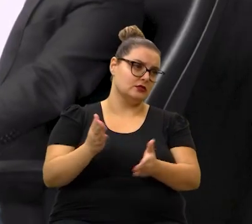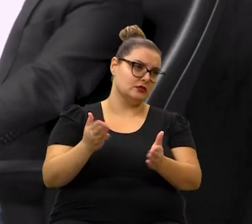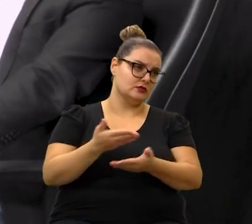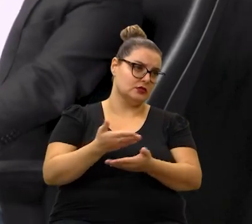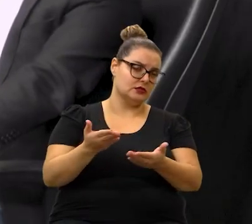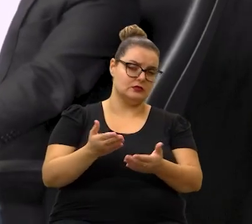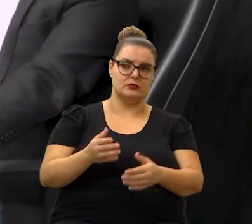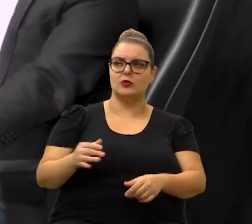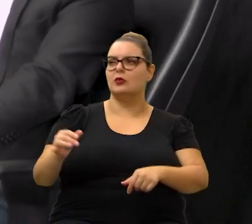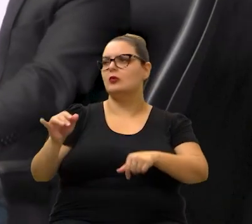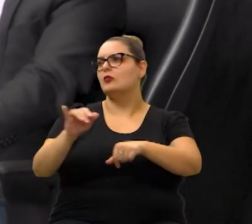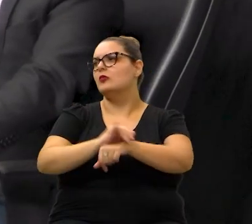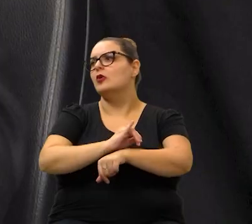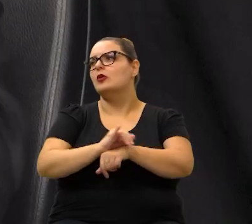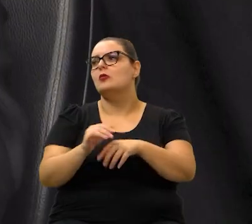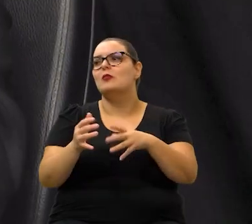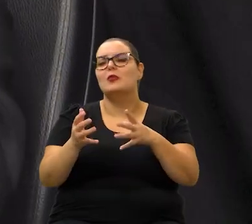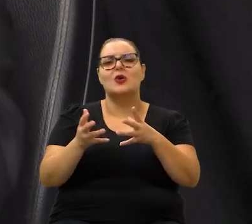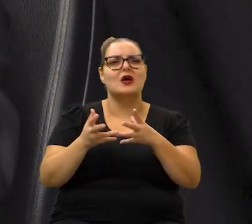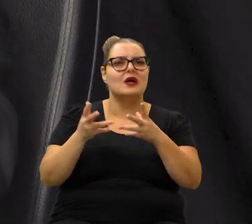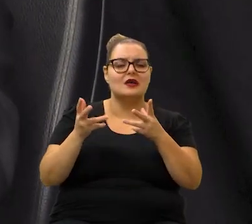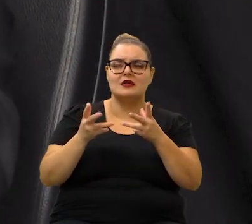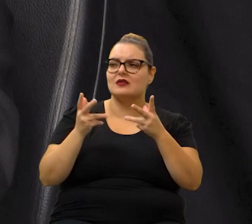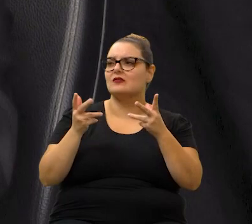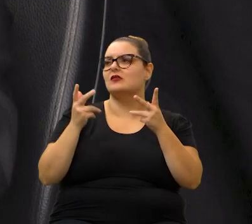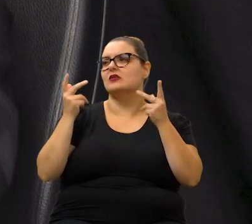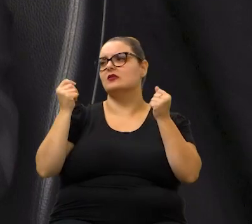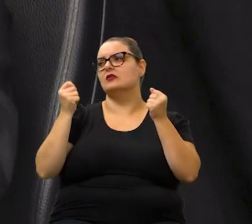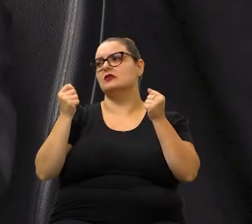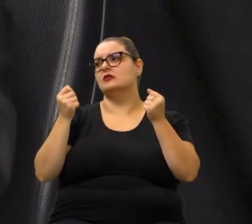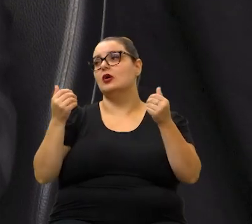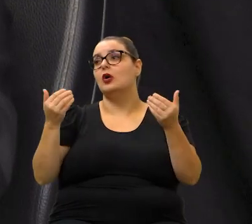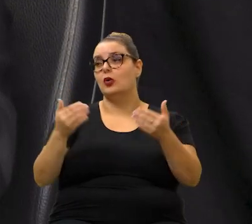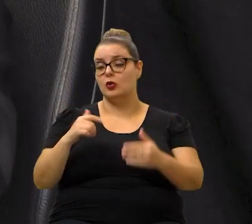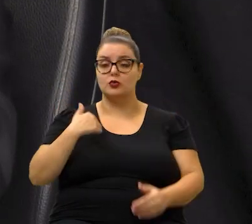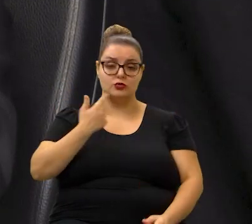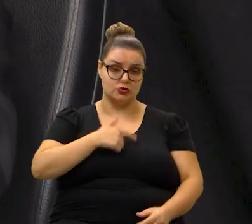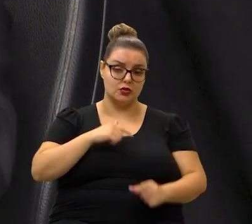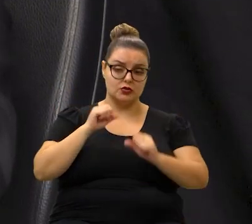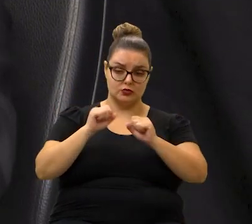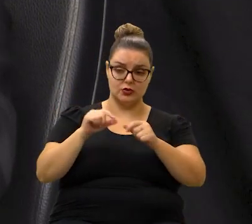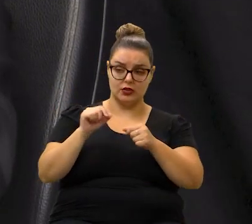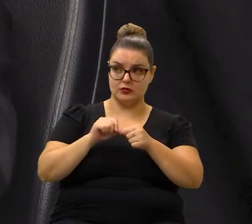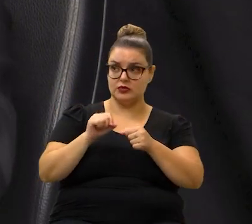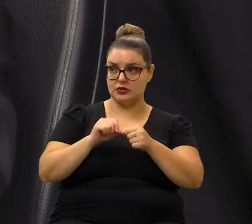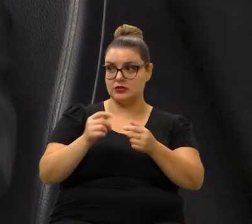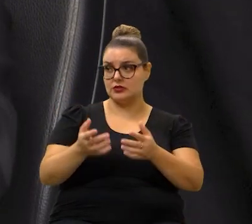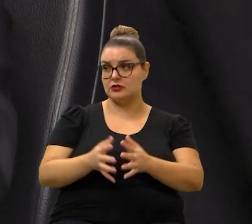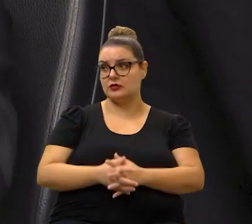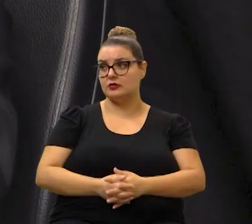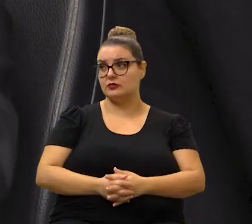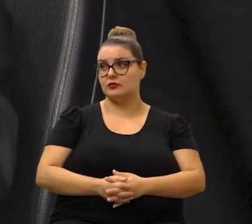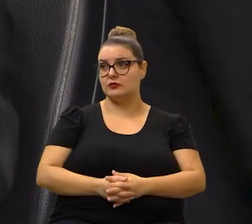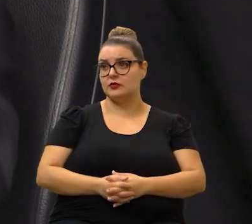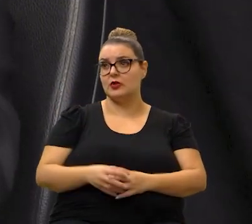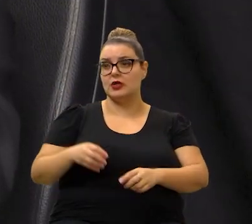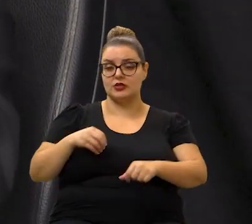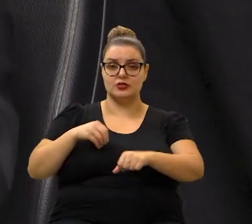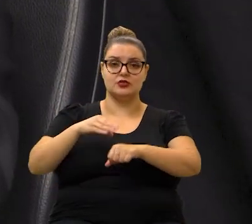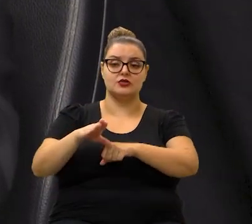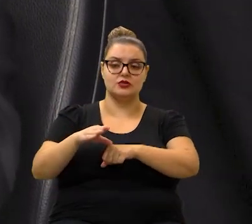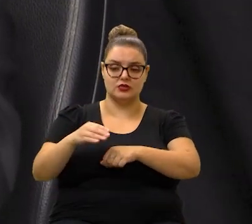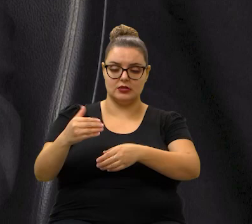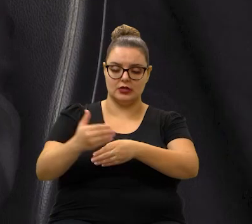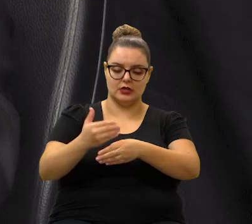vocês uma ferramenta maravilhosa hoje nós podemos fazer a indicar as